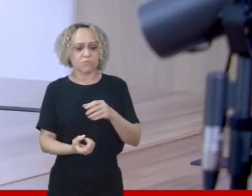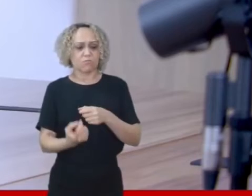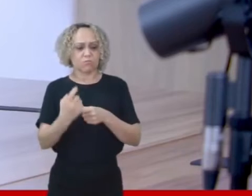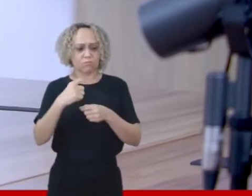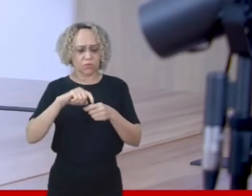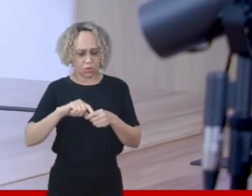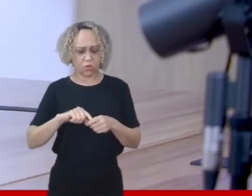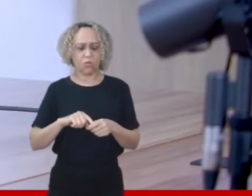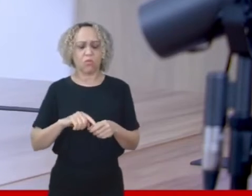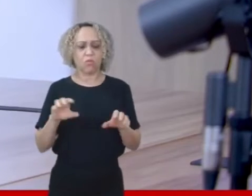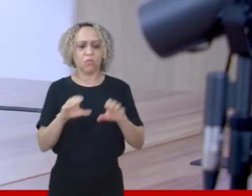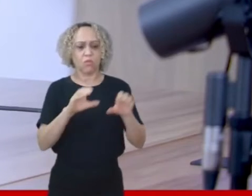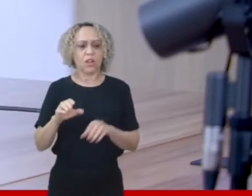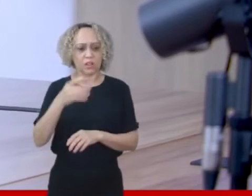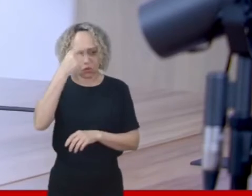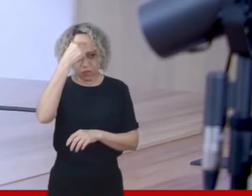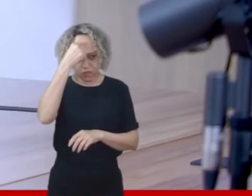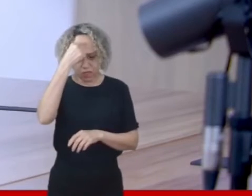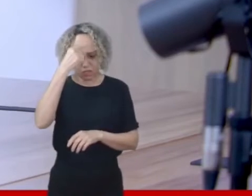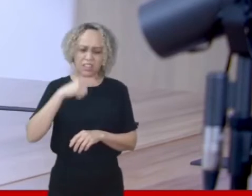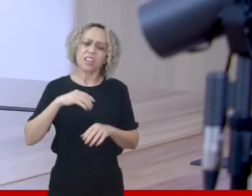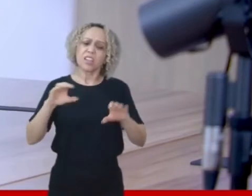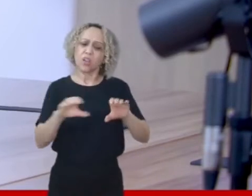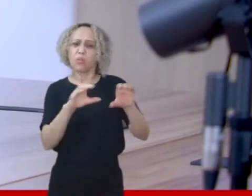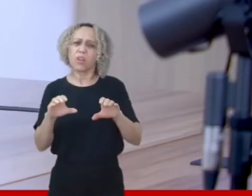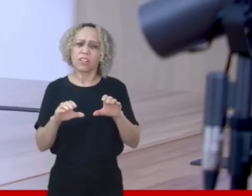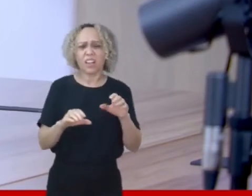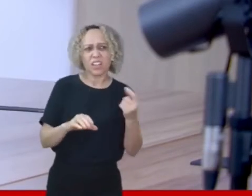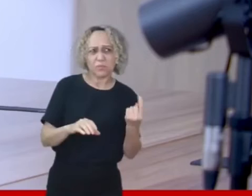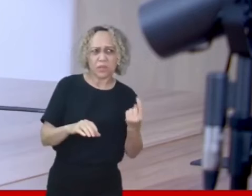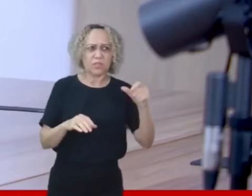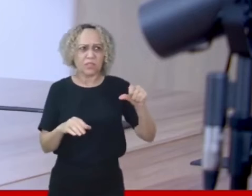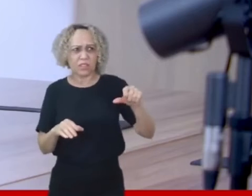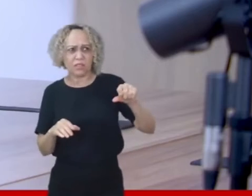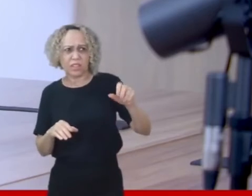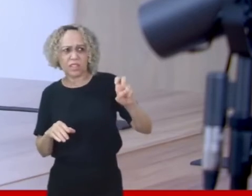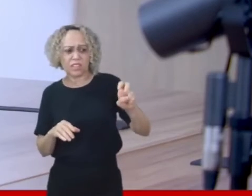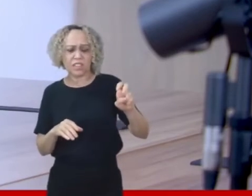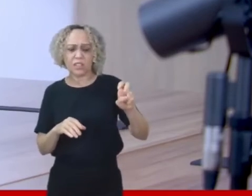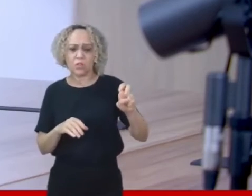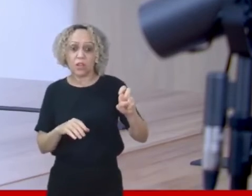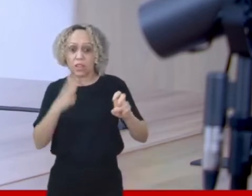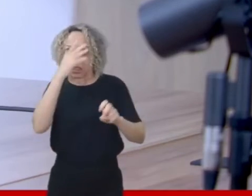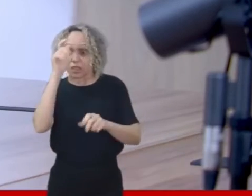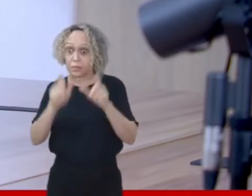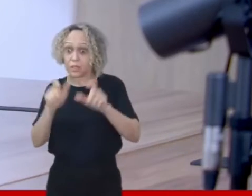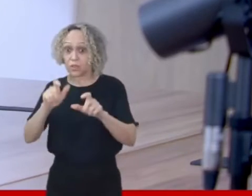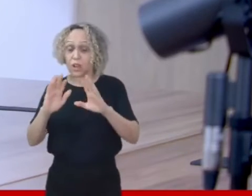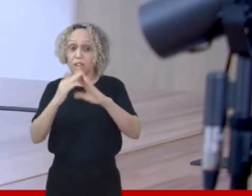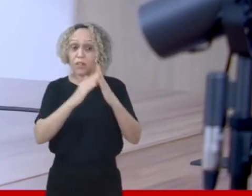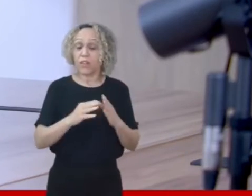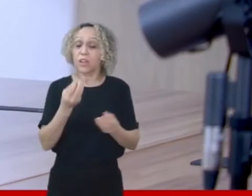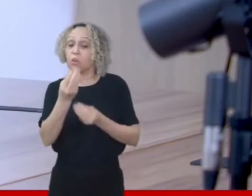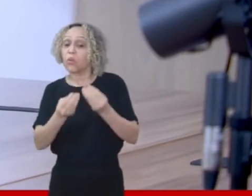de 1995, 90, que fala da luta dos funkeiros de levar o arroz e o feijão para casa através do funk. das favelas, da